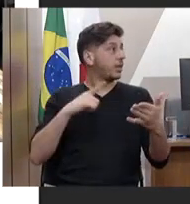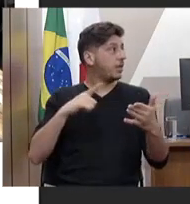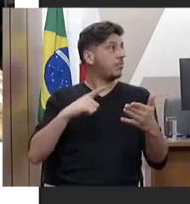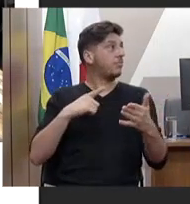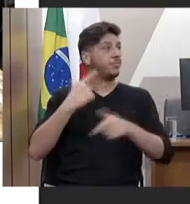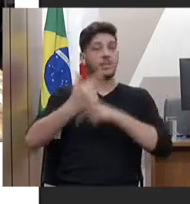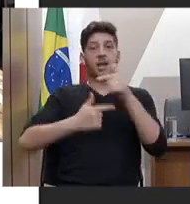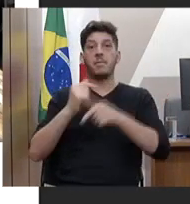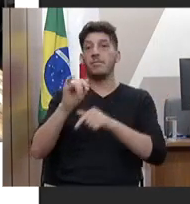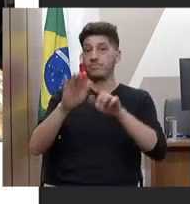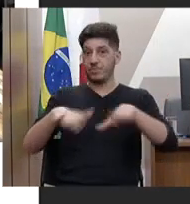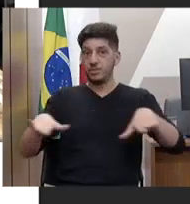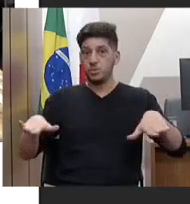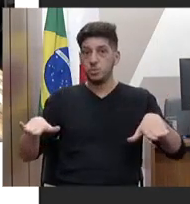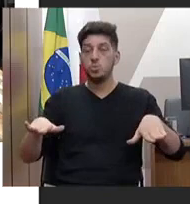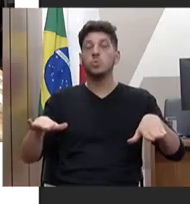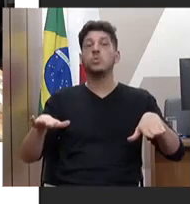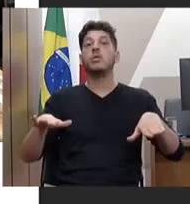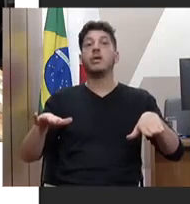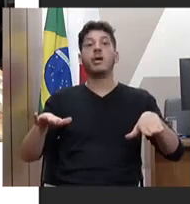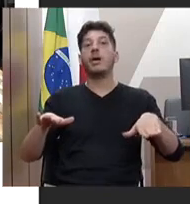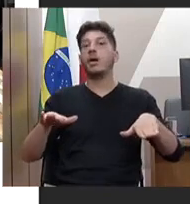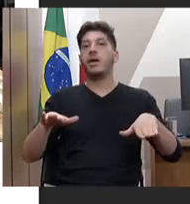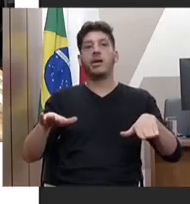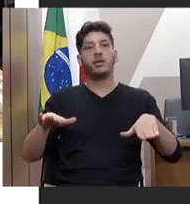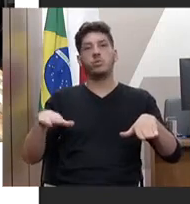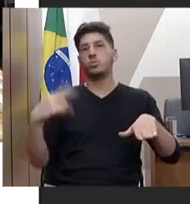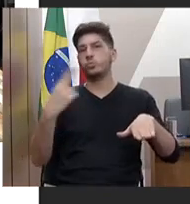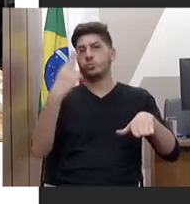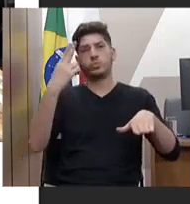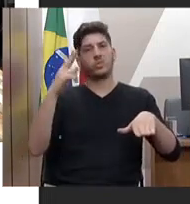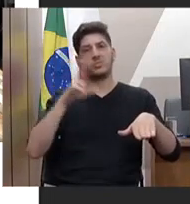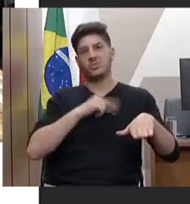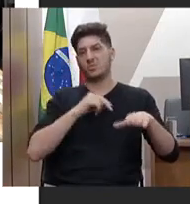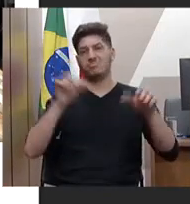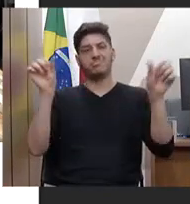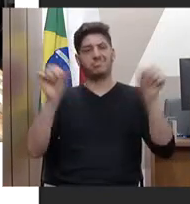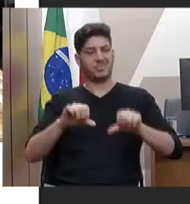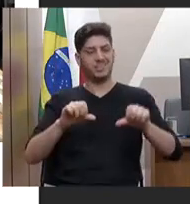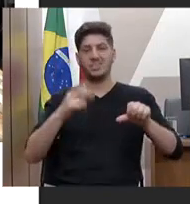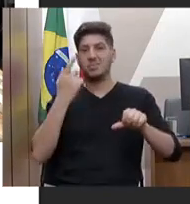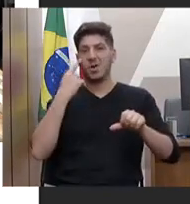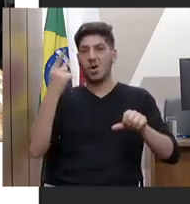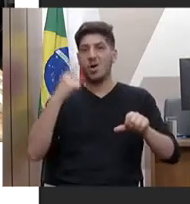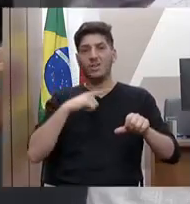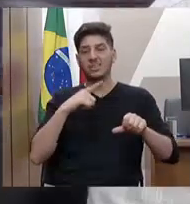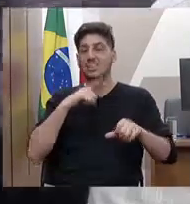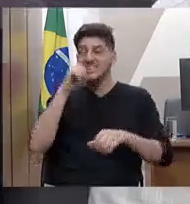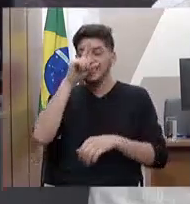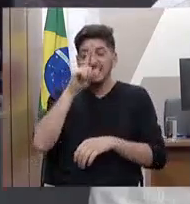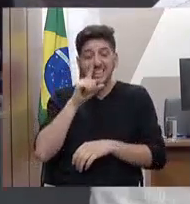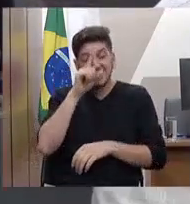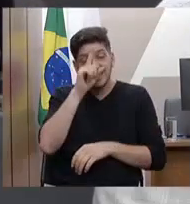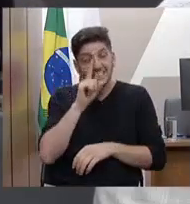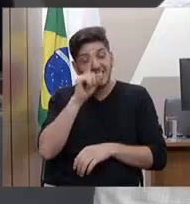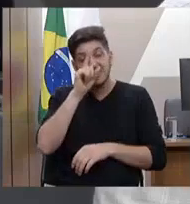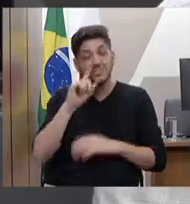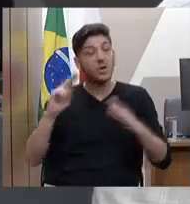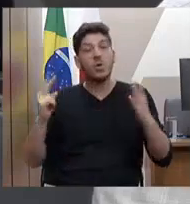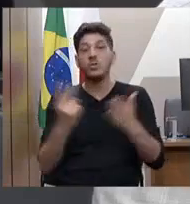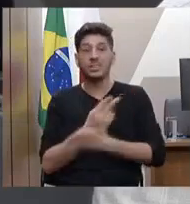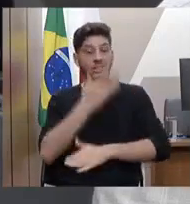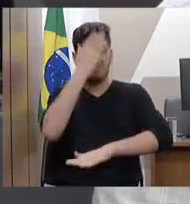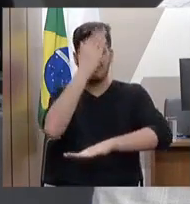infantil uma situação extremamente degradante e um meia ambiente com muito risco de amputação de